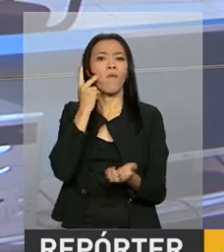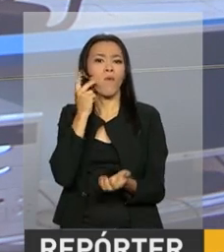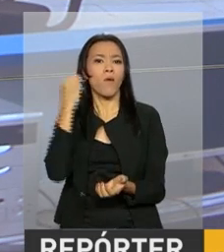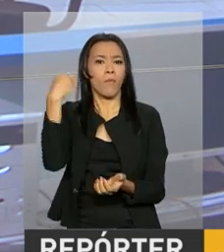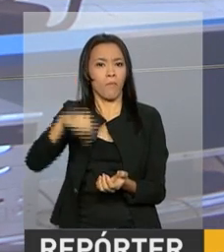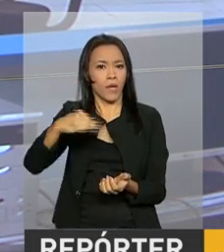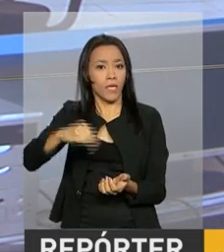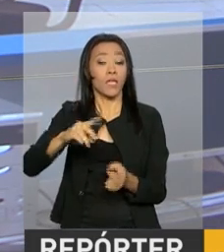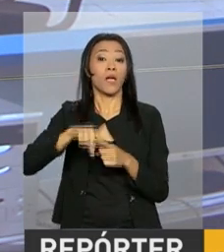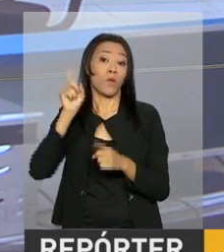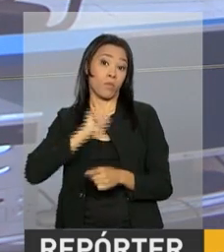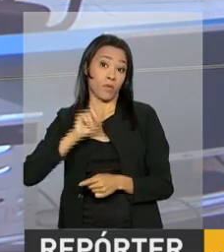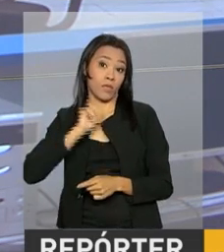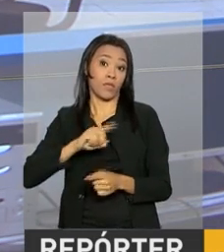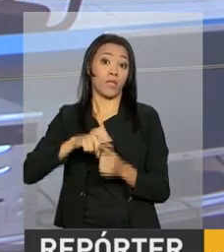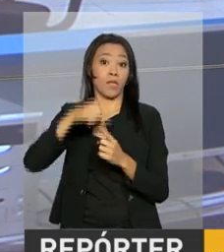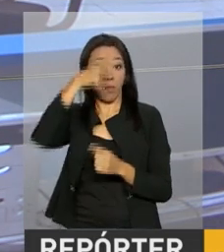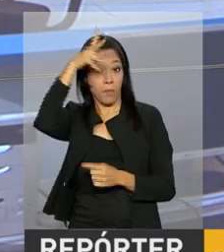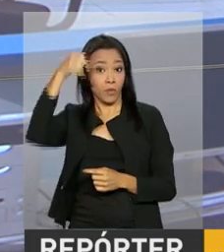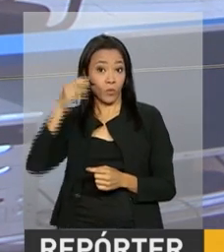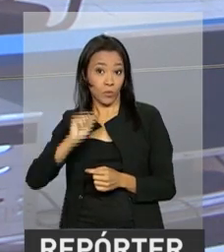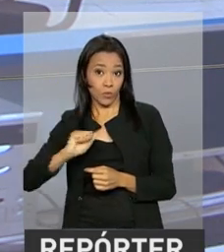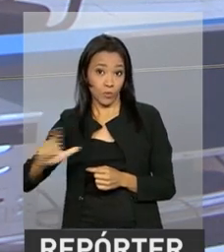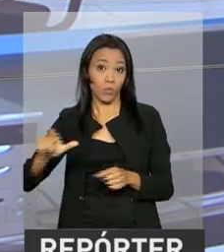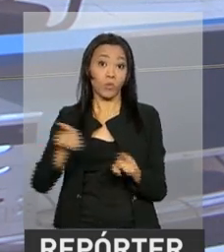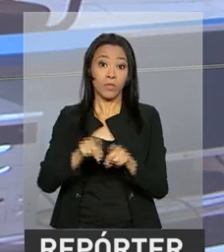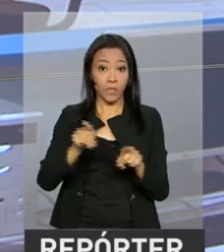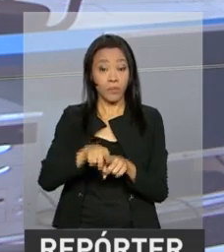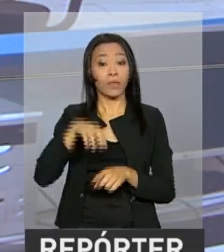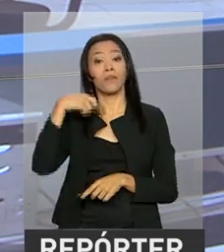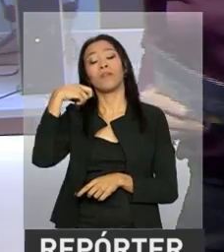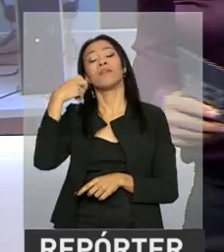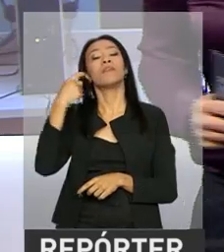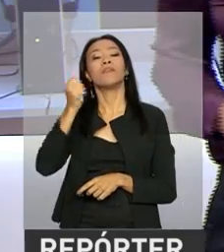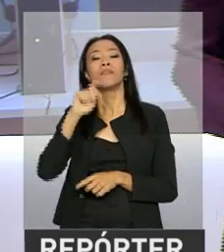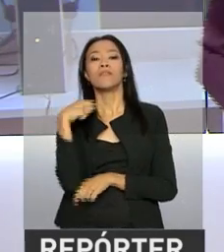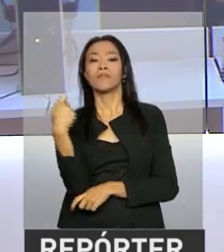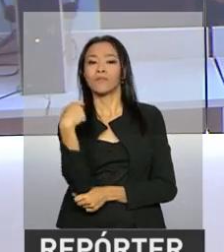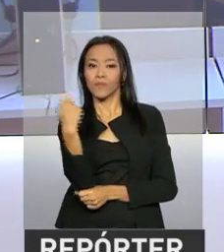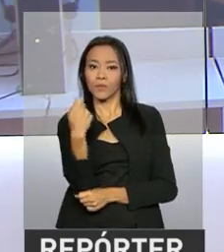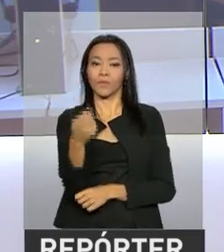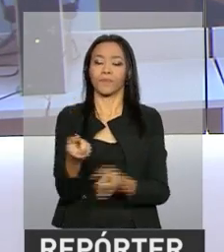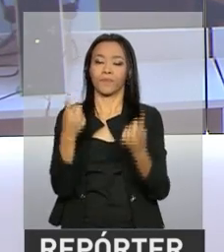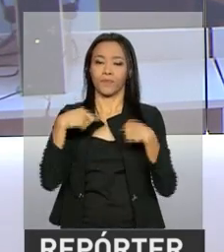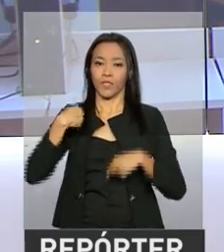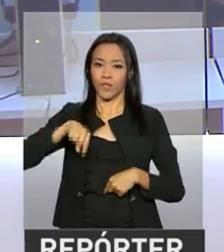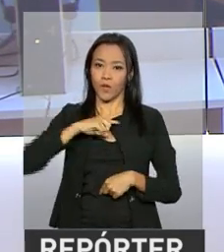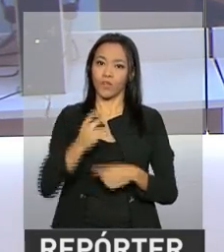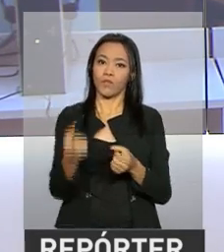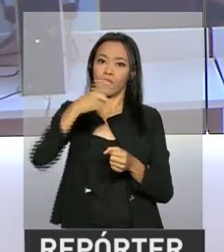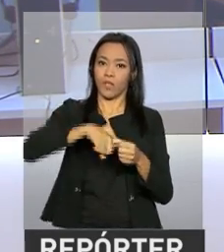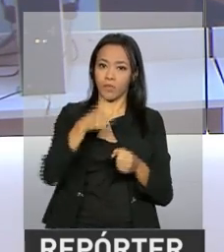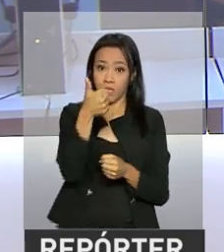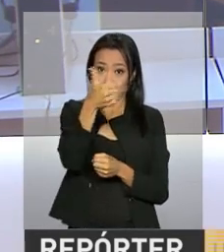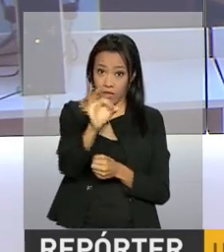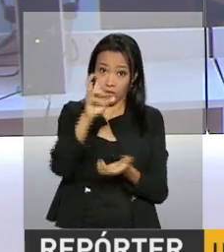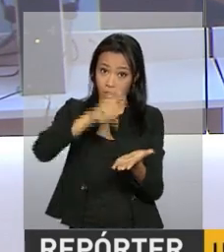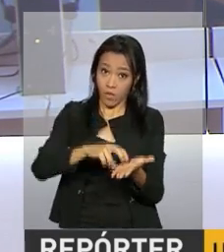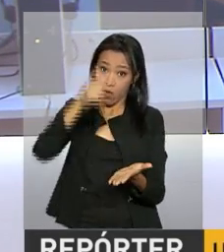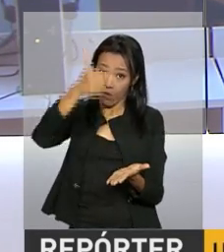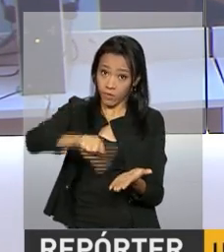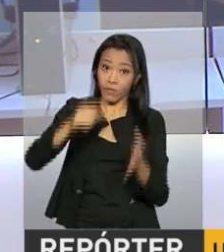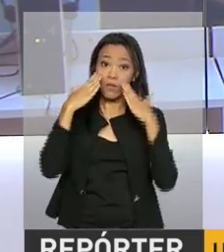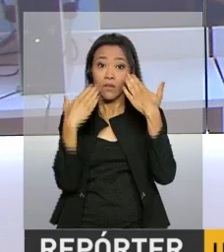Maranhão, Minas Gerais, Mato Grosso do Sul e Rio Grande do Sul. E nós voltamos às 10 horas da manhã na próxima edição do